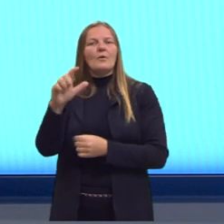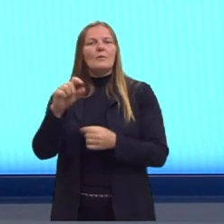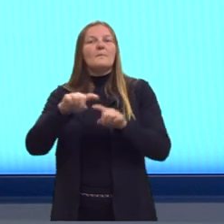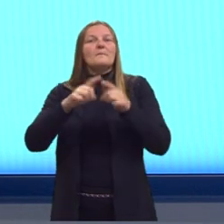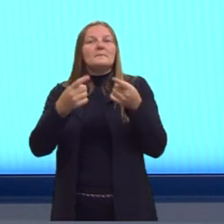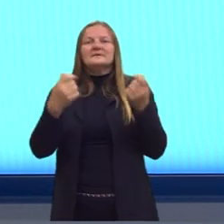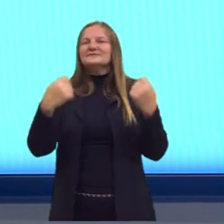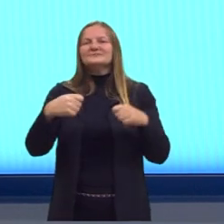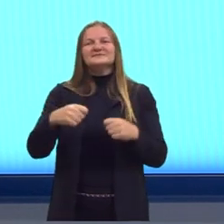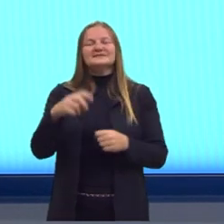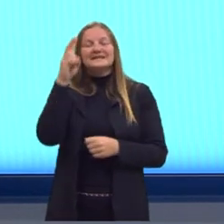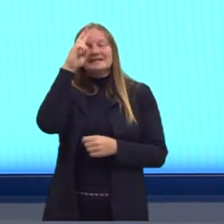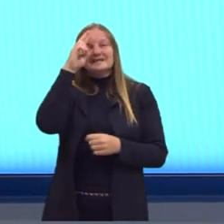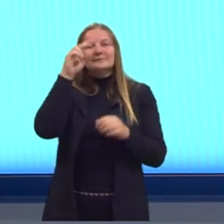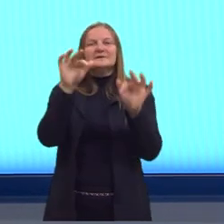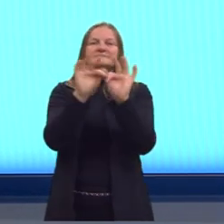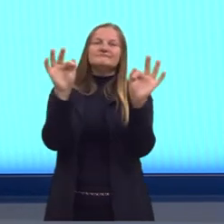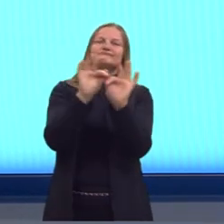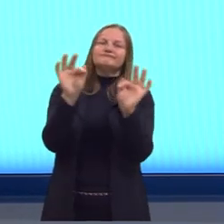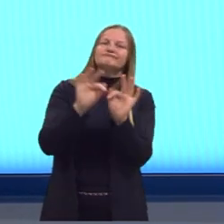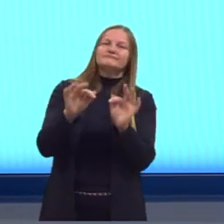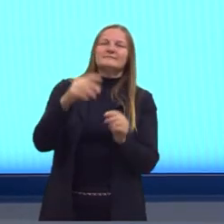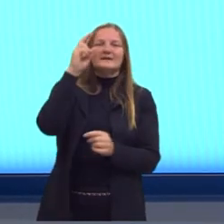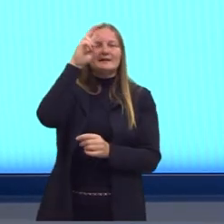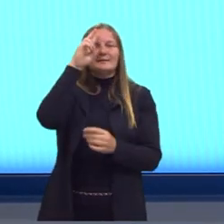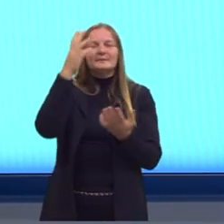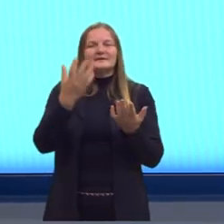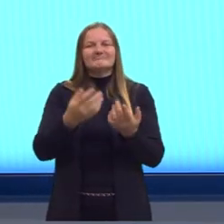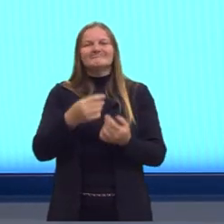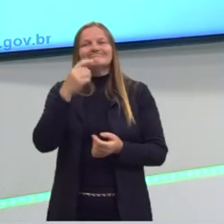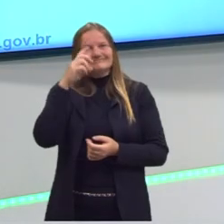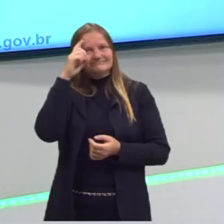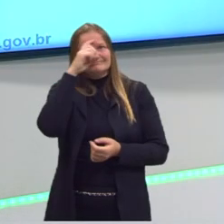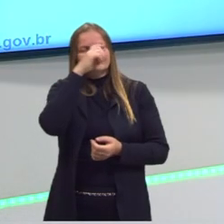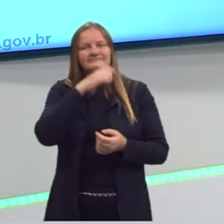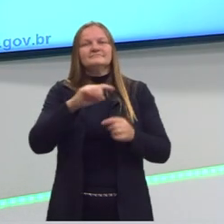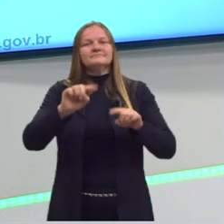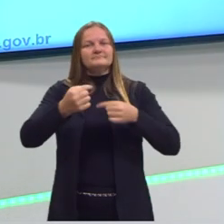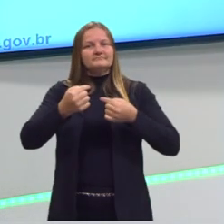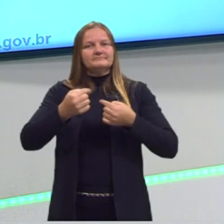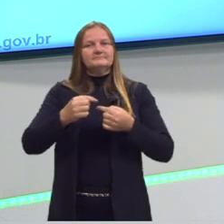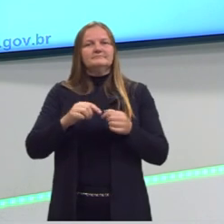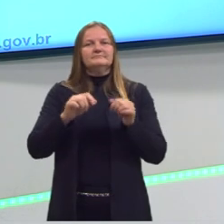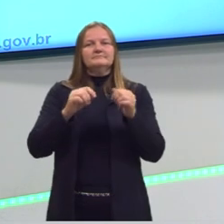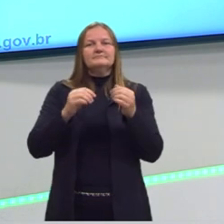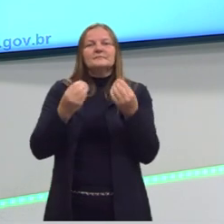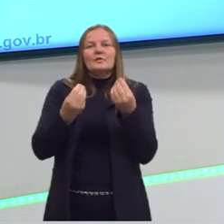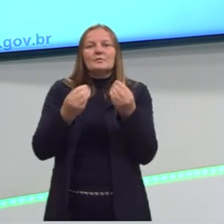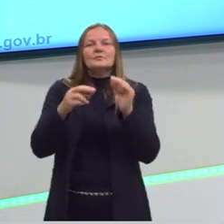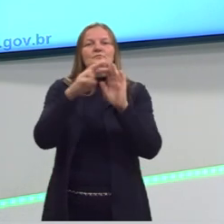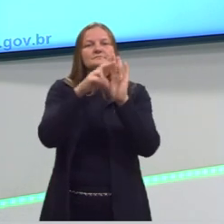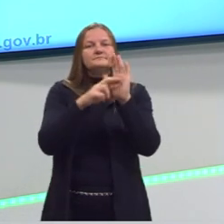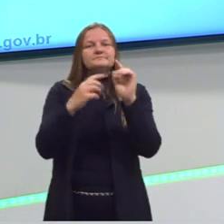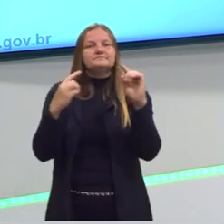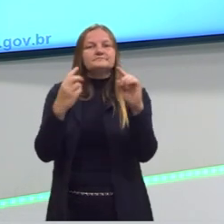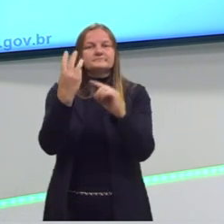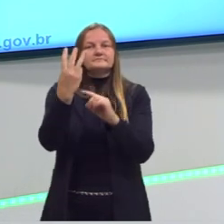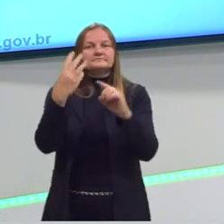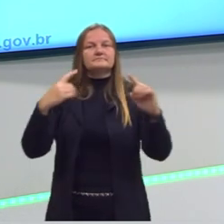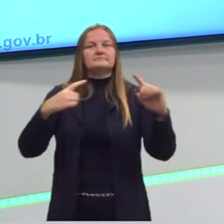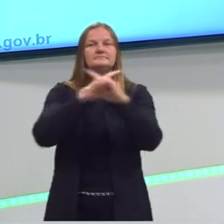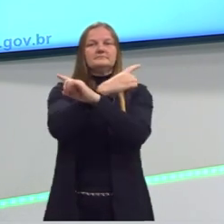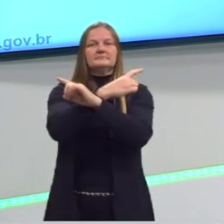mas não preciso lembrar de um monte de forma tá eu posso fazer tudo isso através de regra de três